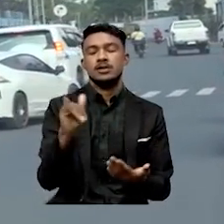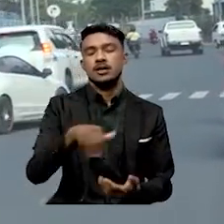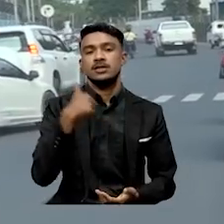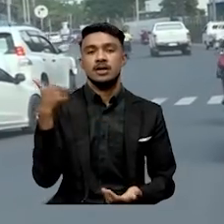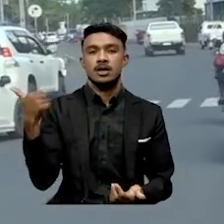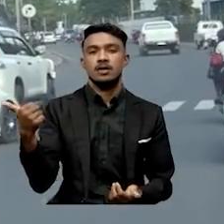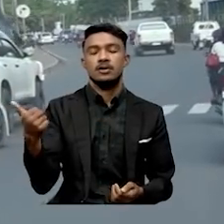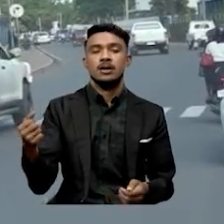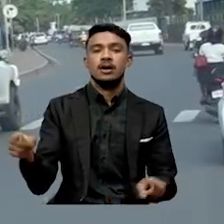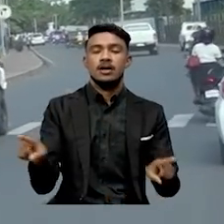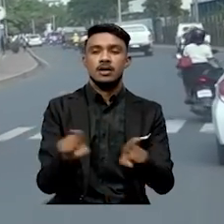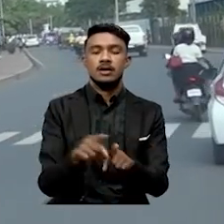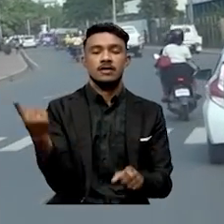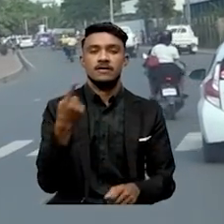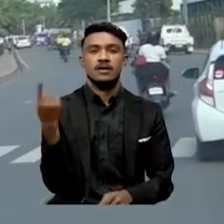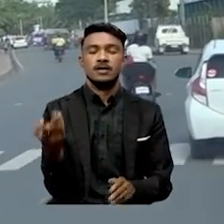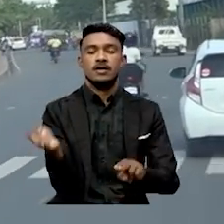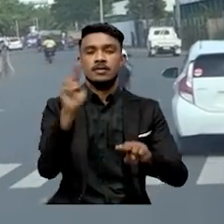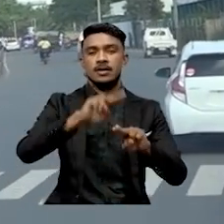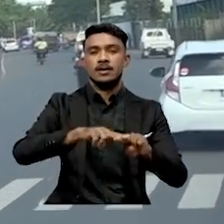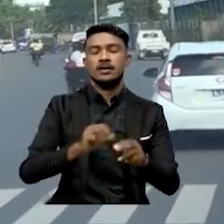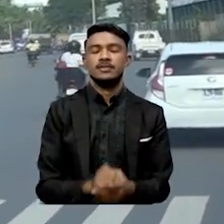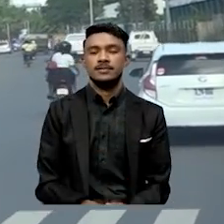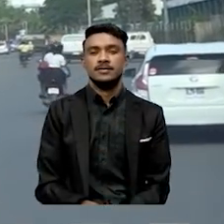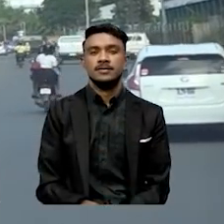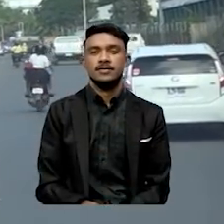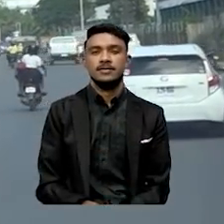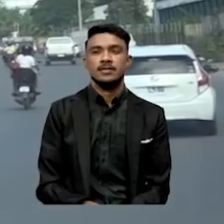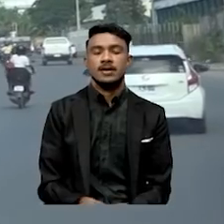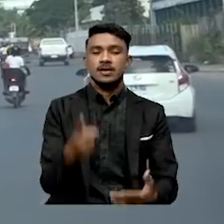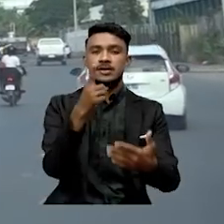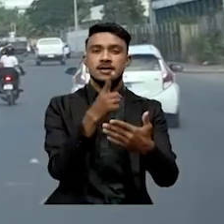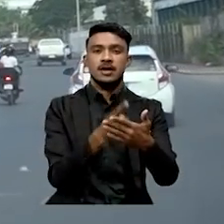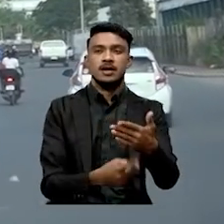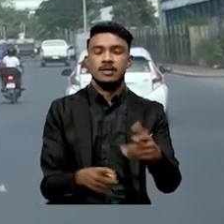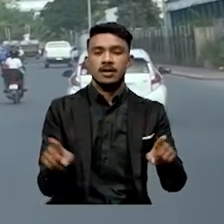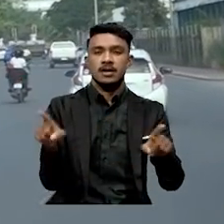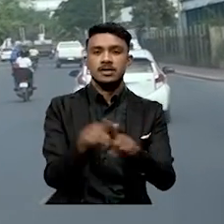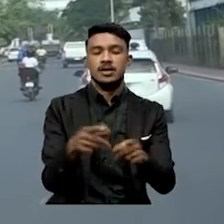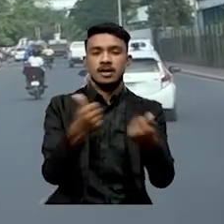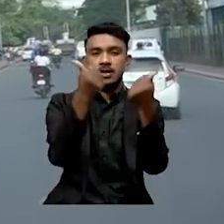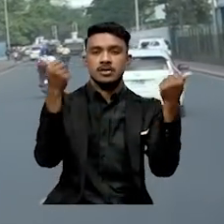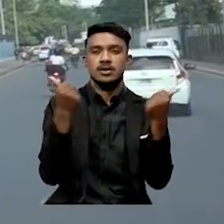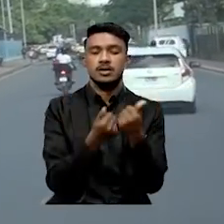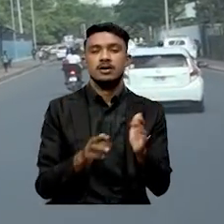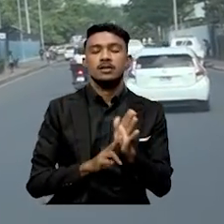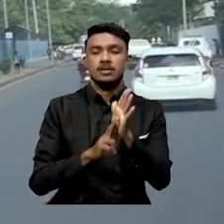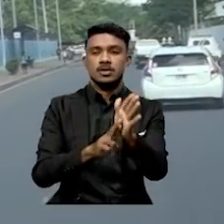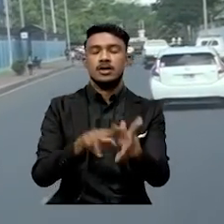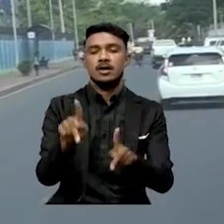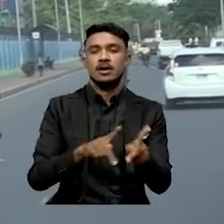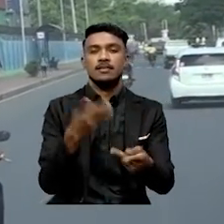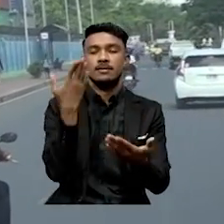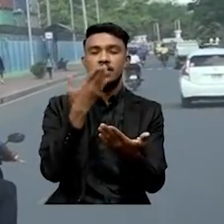recelo mos folin aumenta. Saídema nuda da associação ne representa o consumidor sira belo